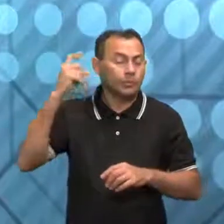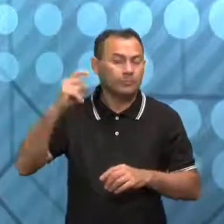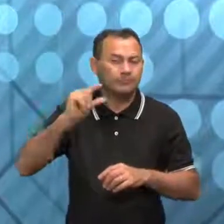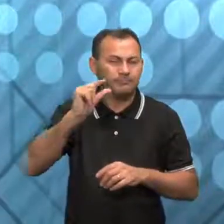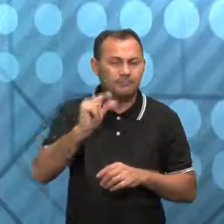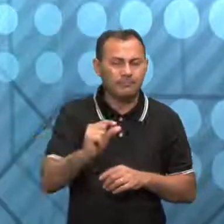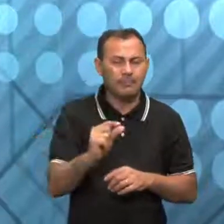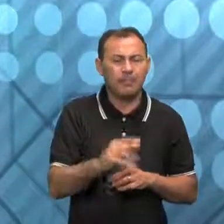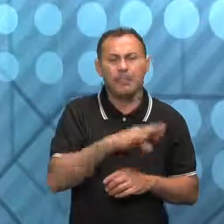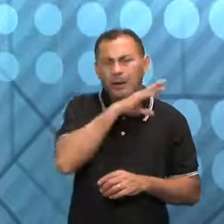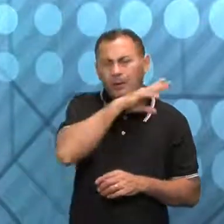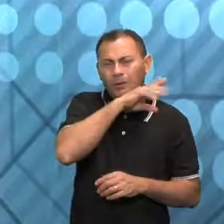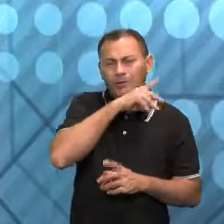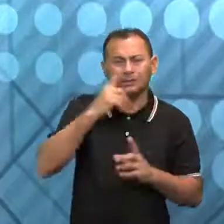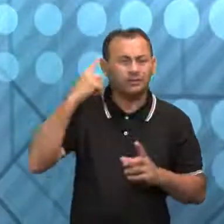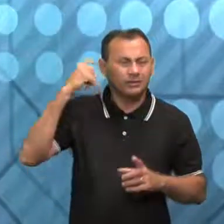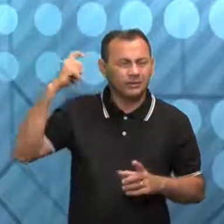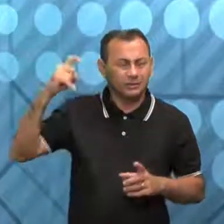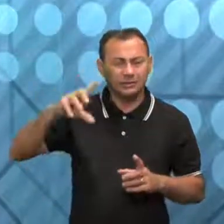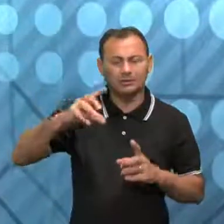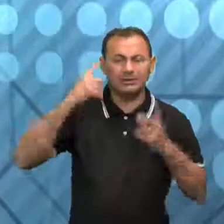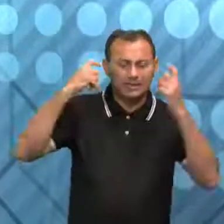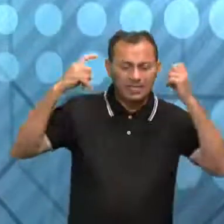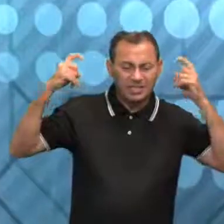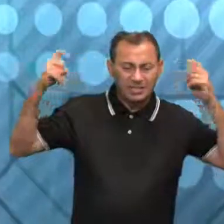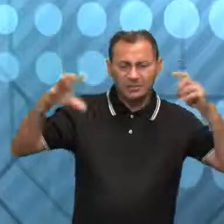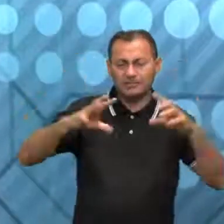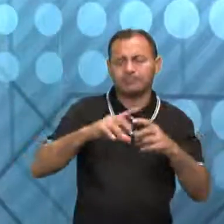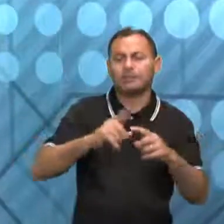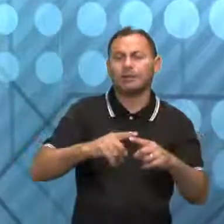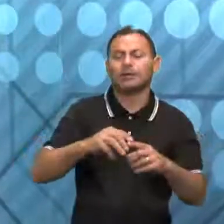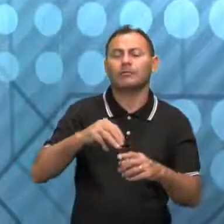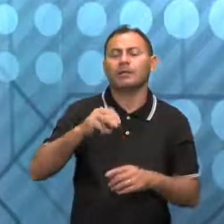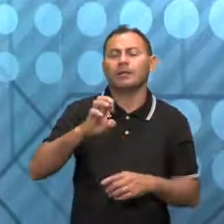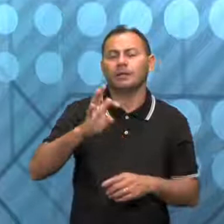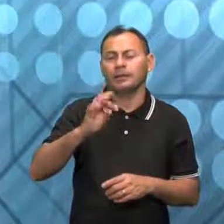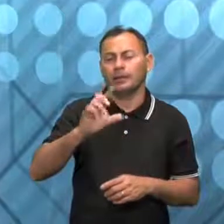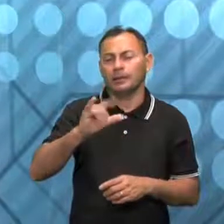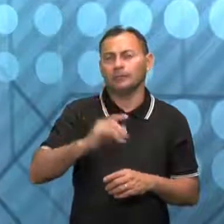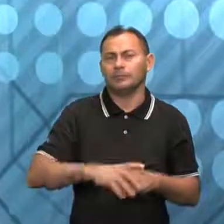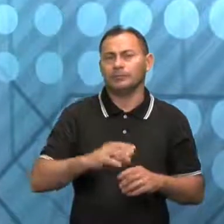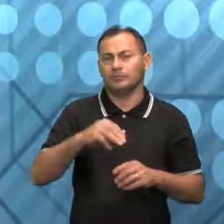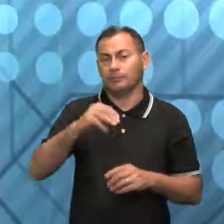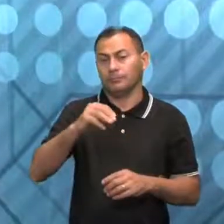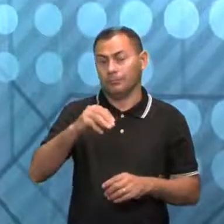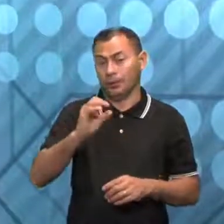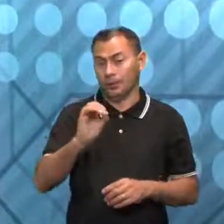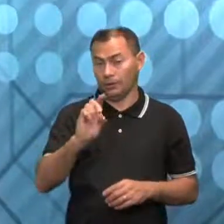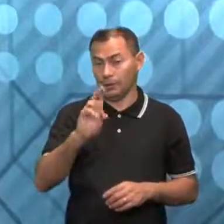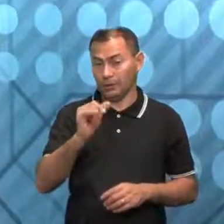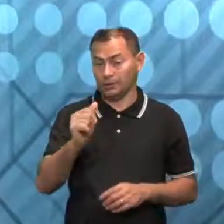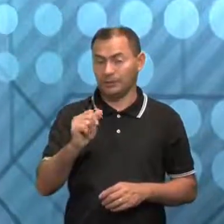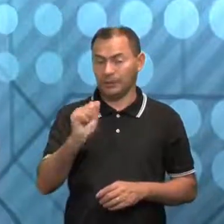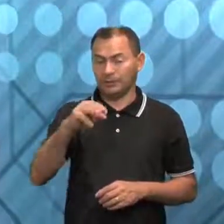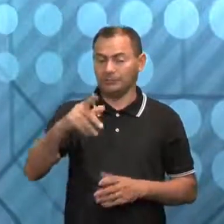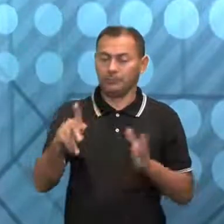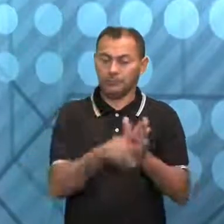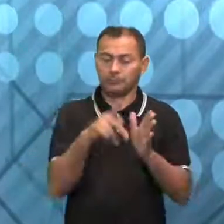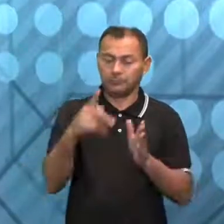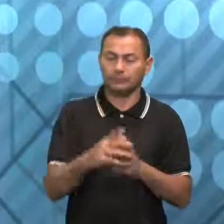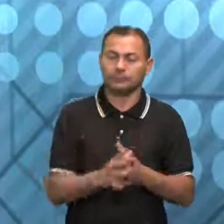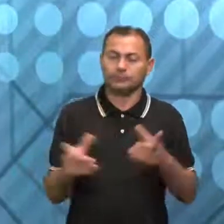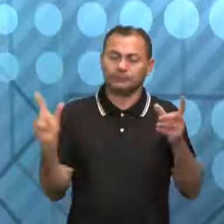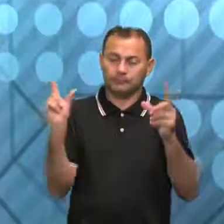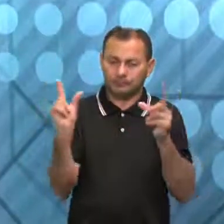muito ruim, tem uma característica de um som metálico. Por que isso acontece? Porque a modulação AM, pela sua natureza, ela